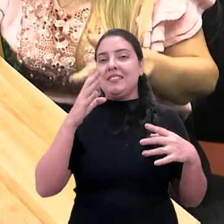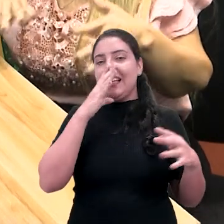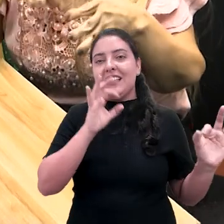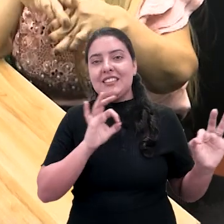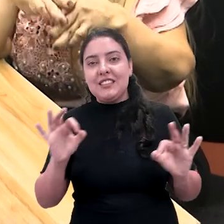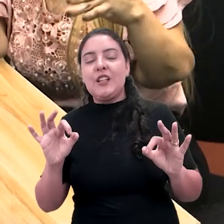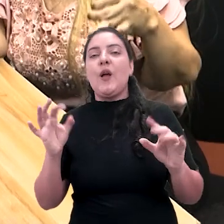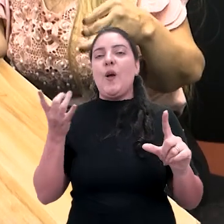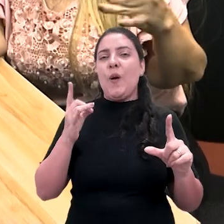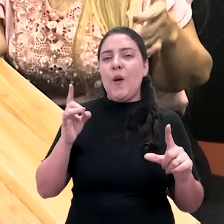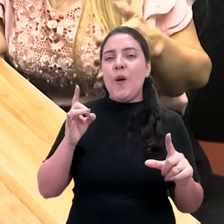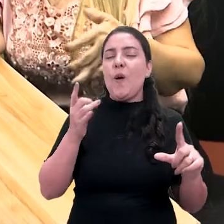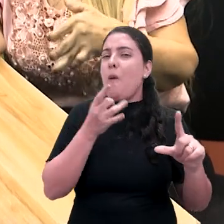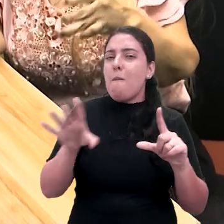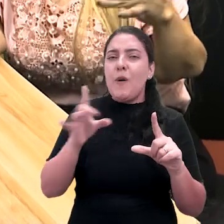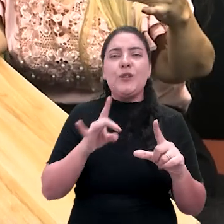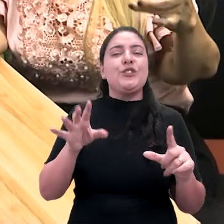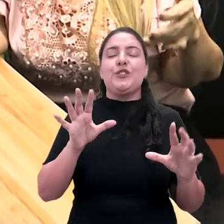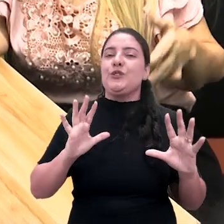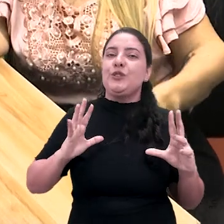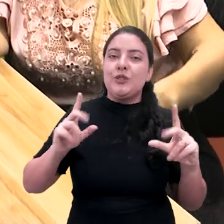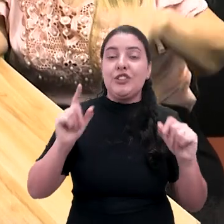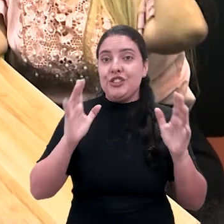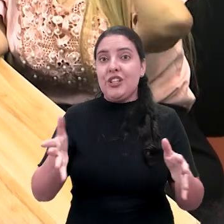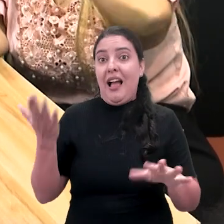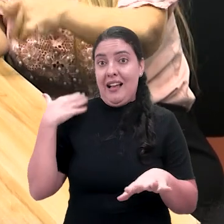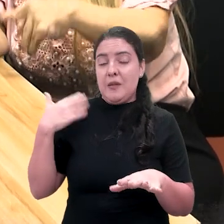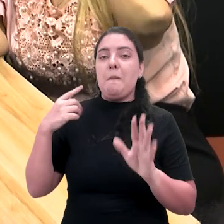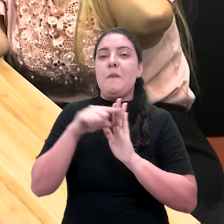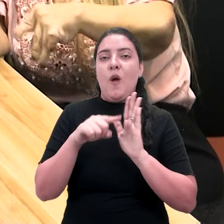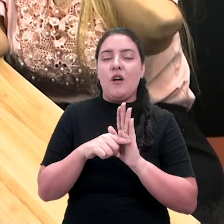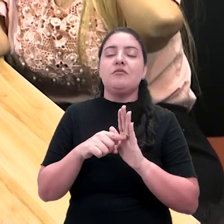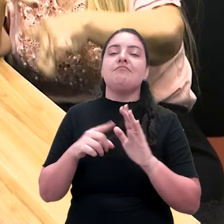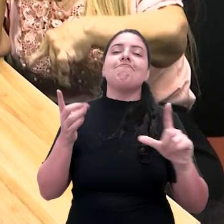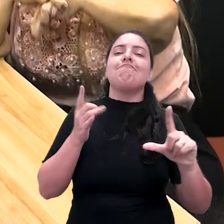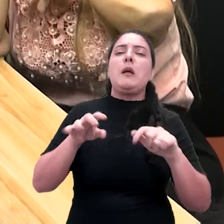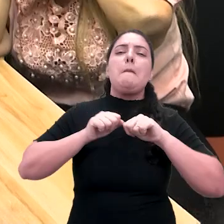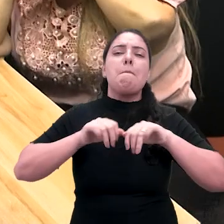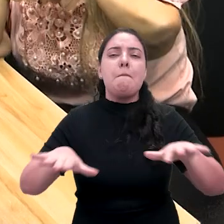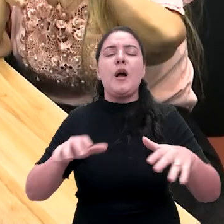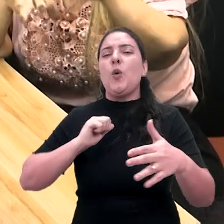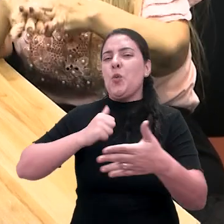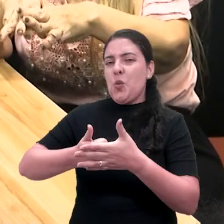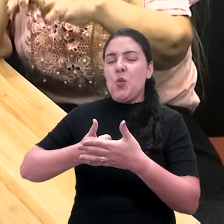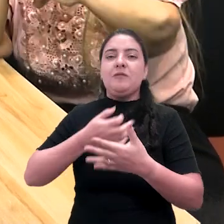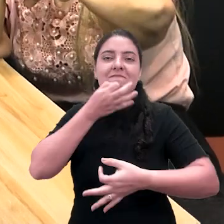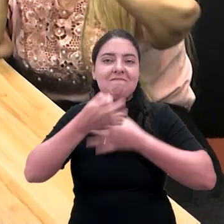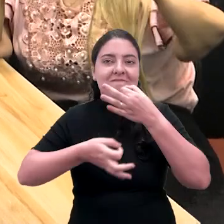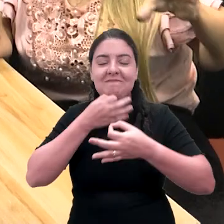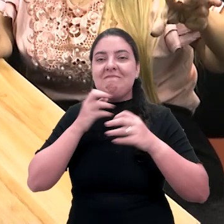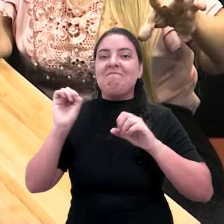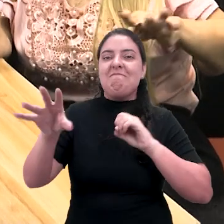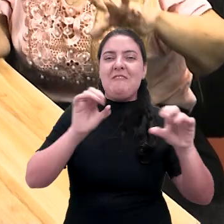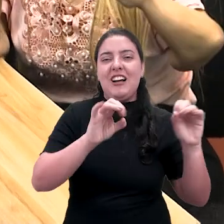se você gostou de tantas histórias inspiradoras que já passaram aqui no programa. Compartilha, curte, comenta. Manda aí pra todo mundo nas suas